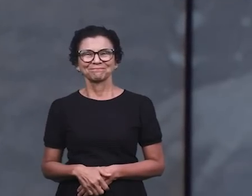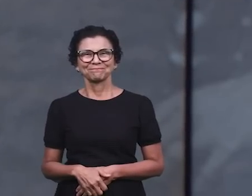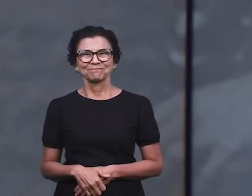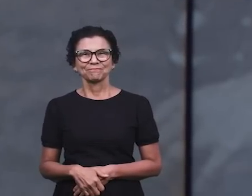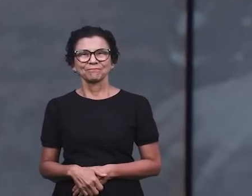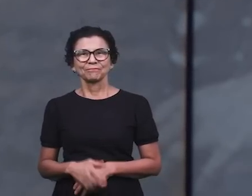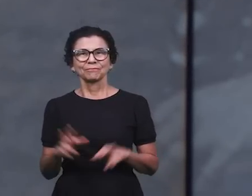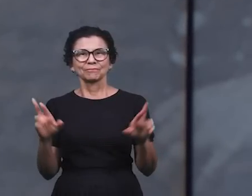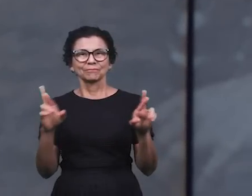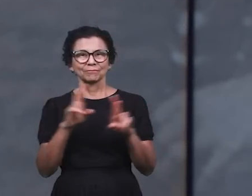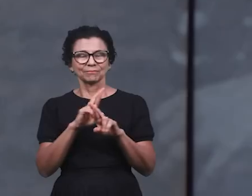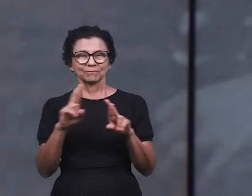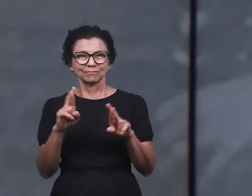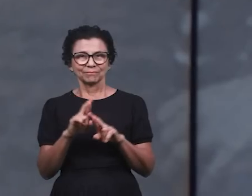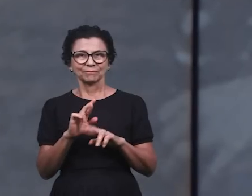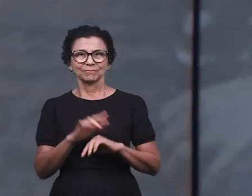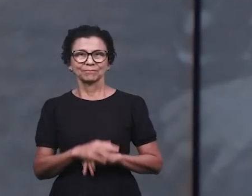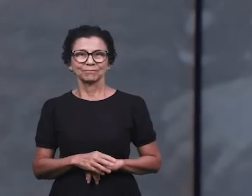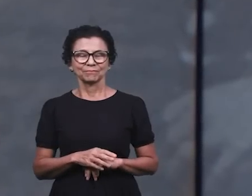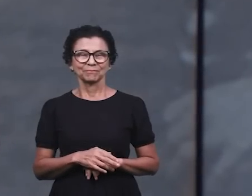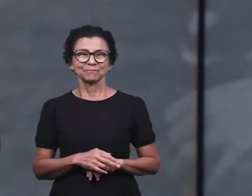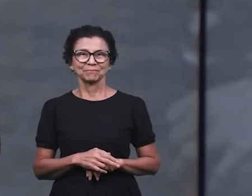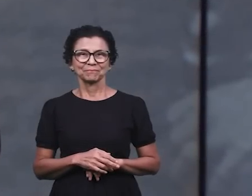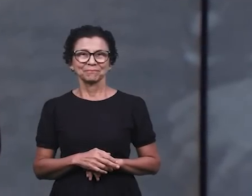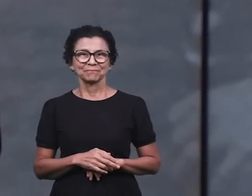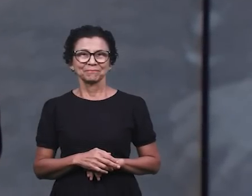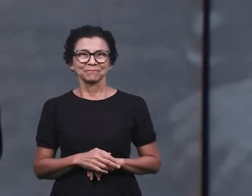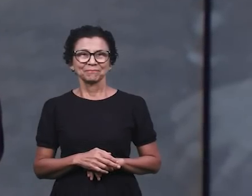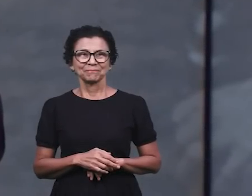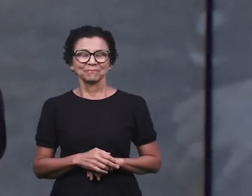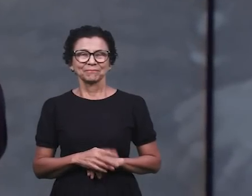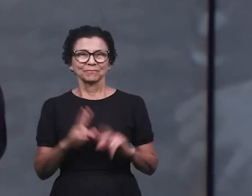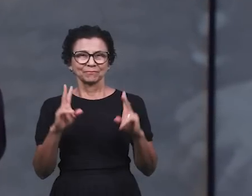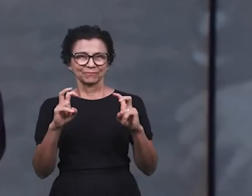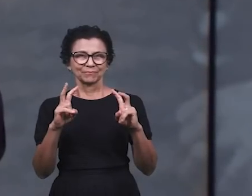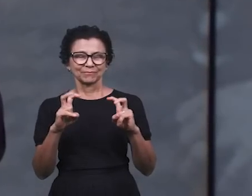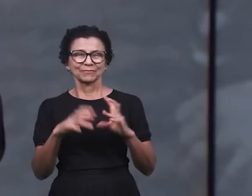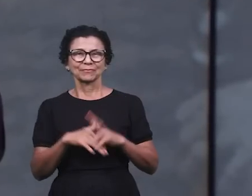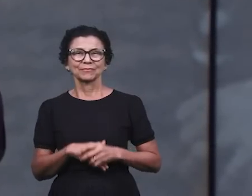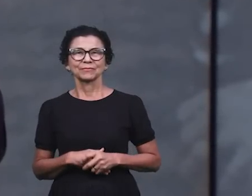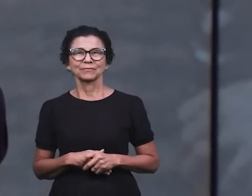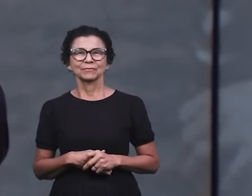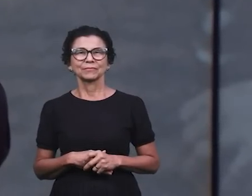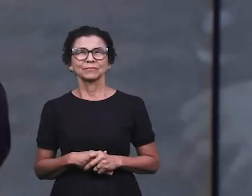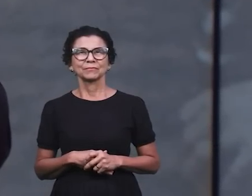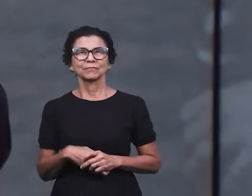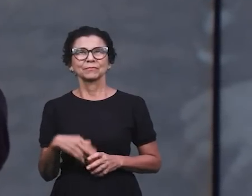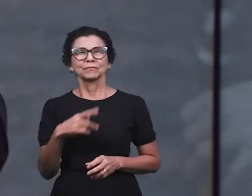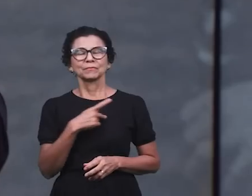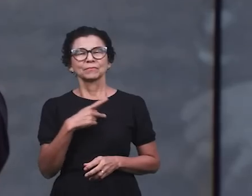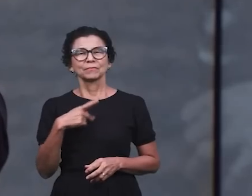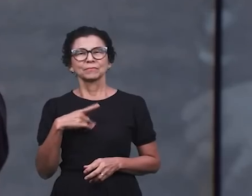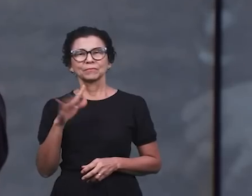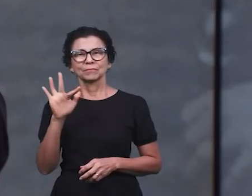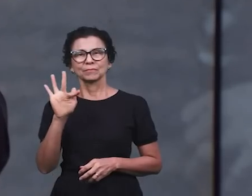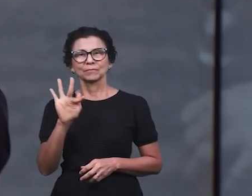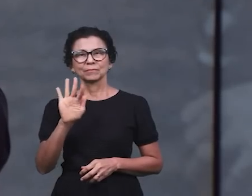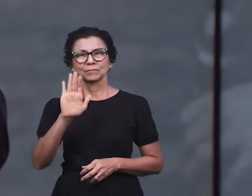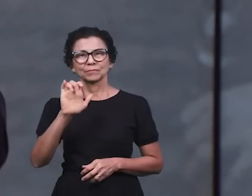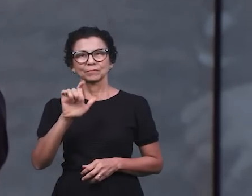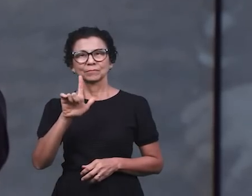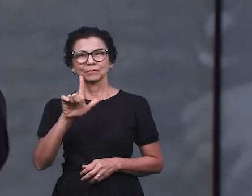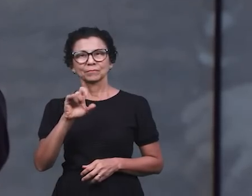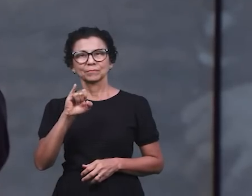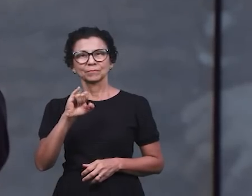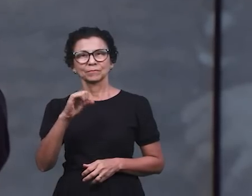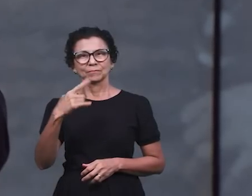estamos tratando aqui à sua vida, você que nos assiste. O pastor que vai falar é o pastor Felipe Proba.